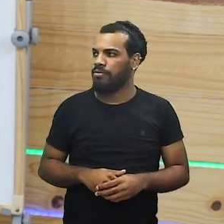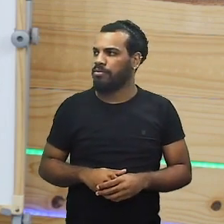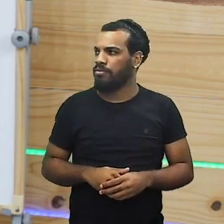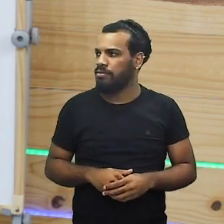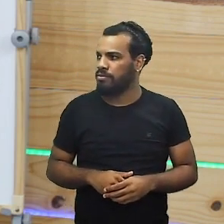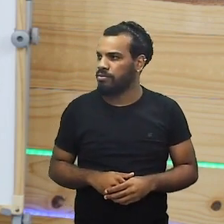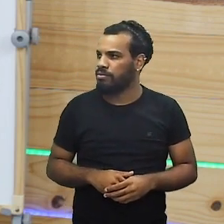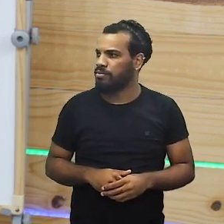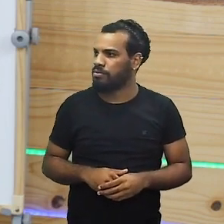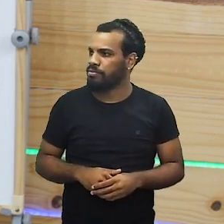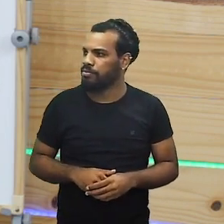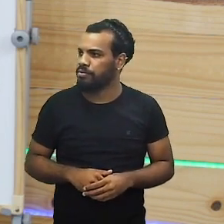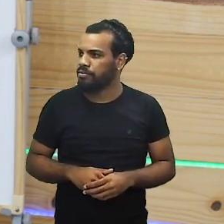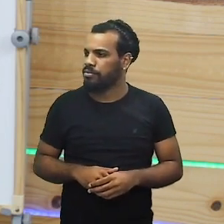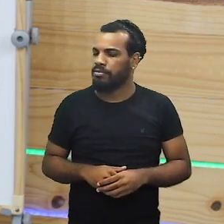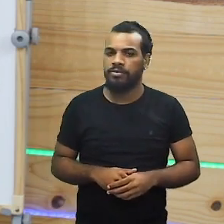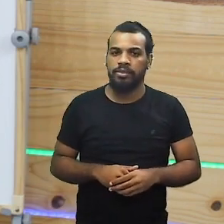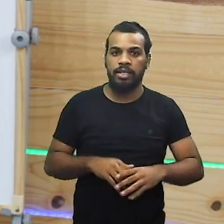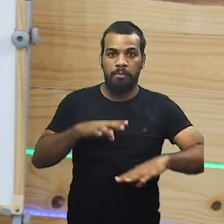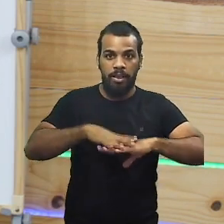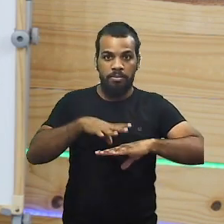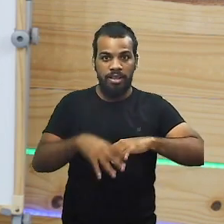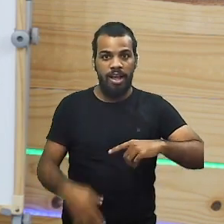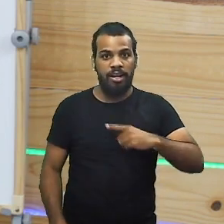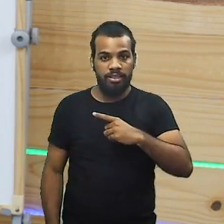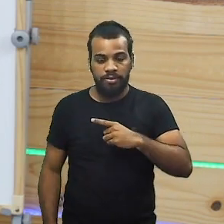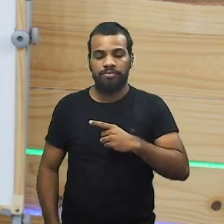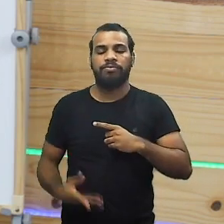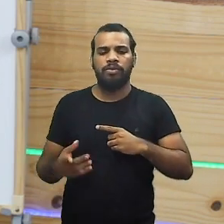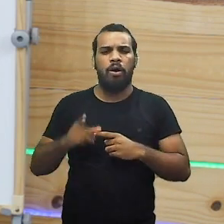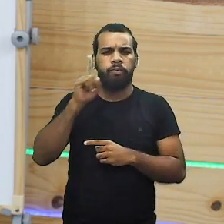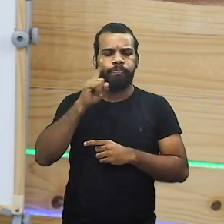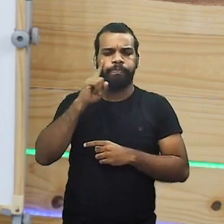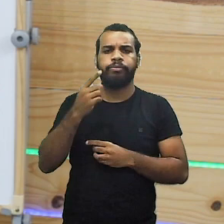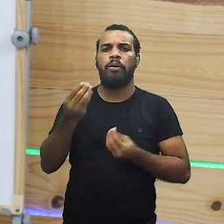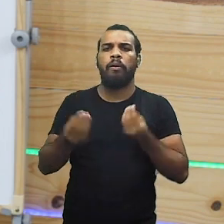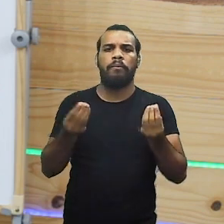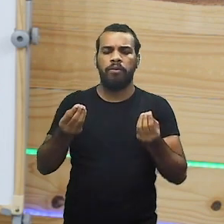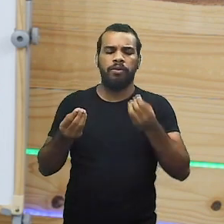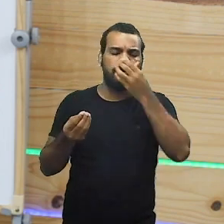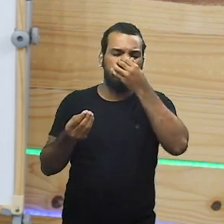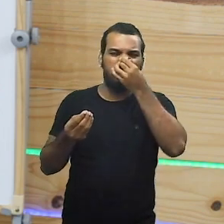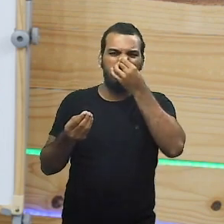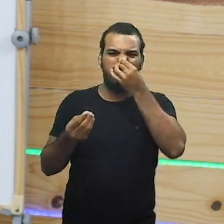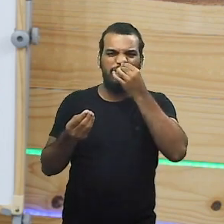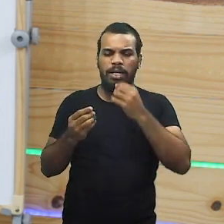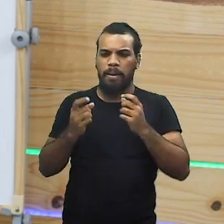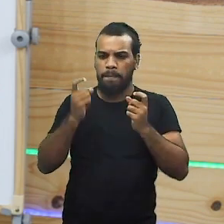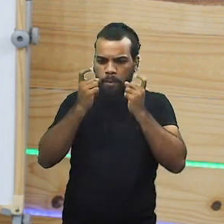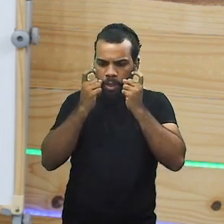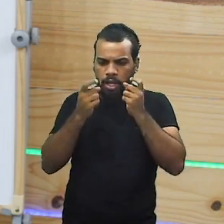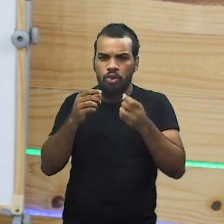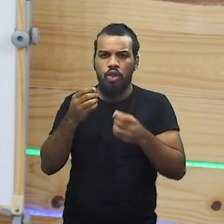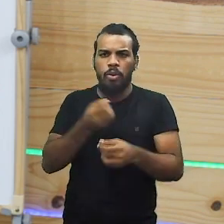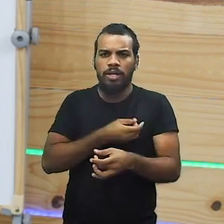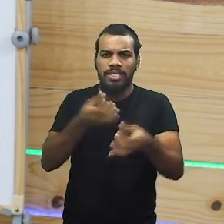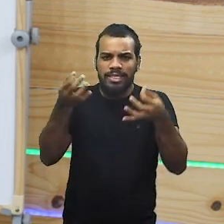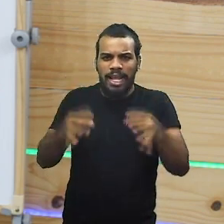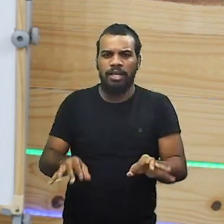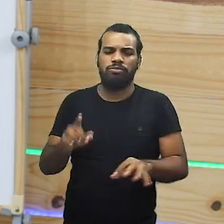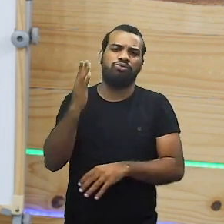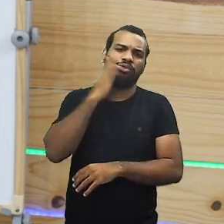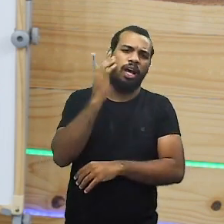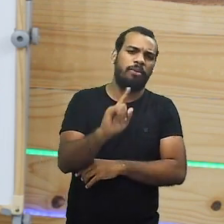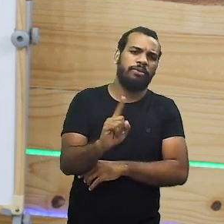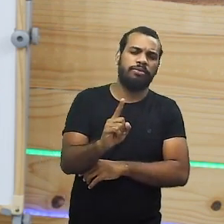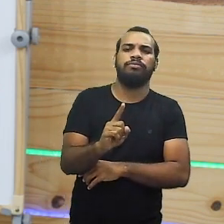assim. Matemática, a gente, quando vai tabular o dia a dia, a gente não vai se preocupar com o valor exato do resultado. A gente